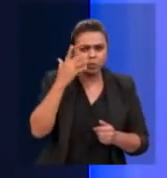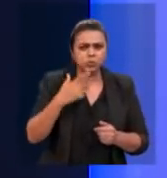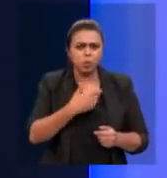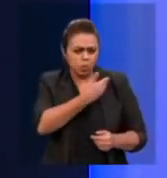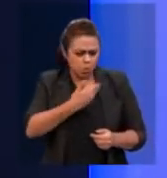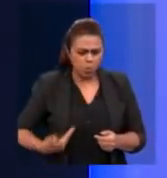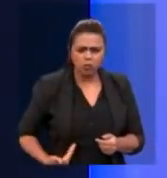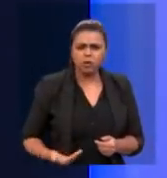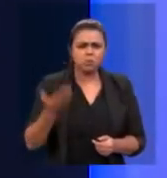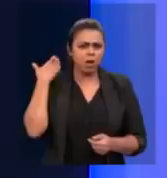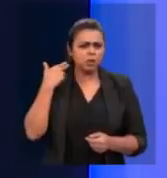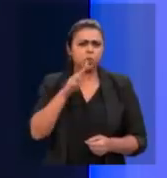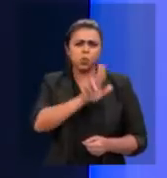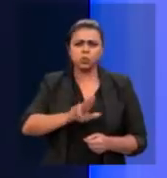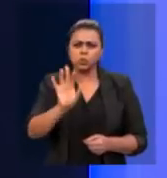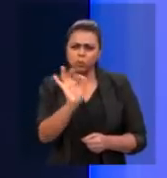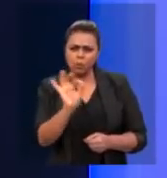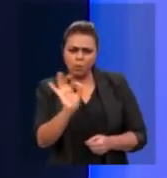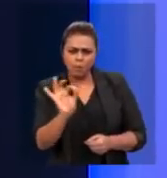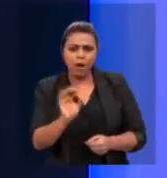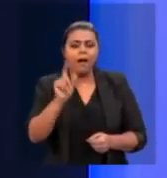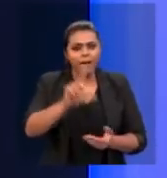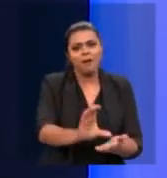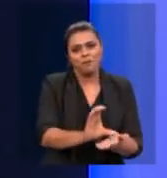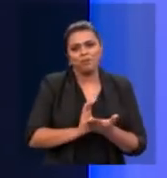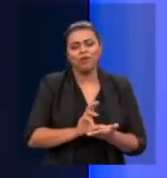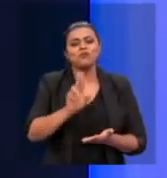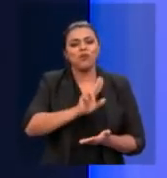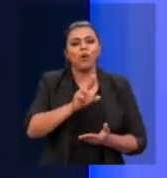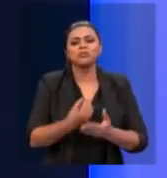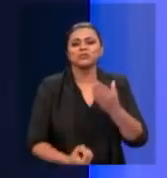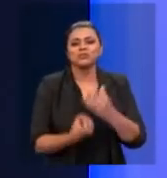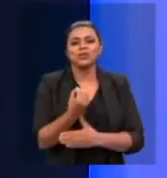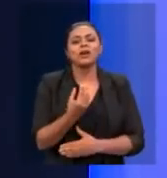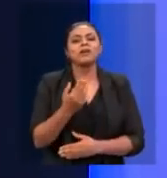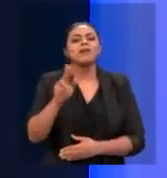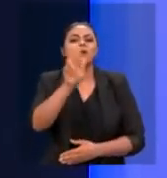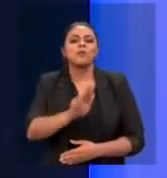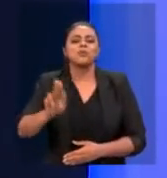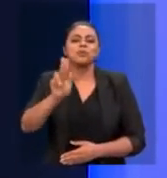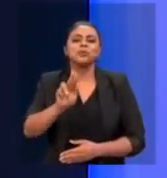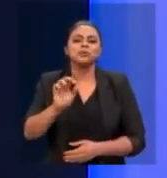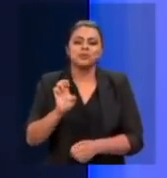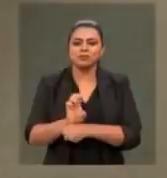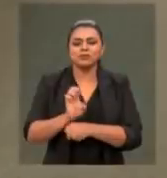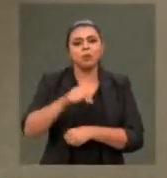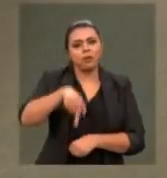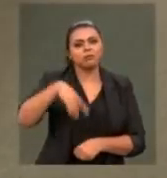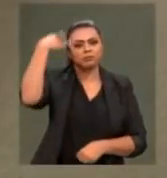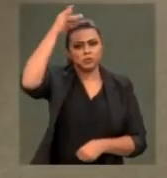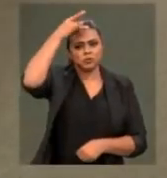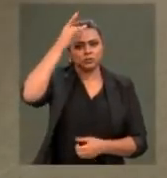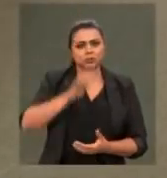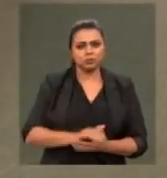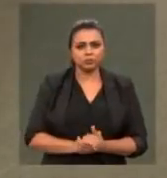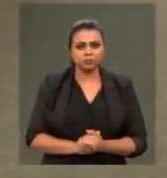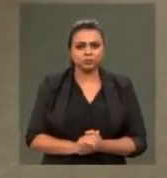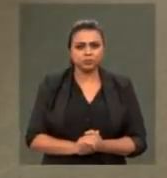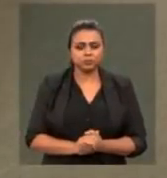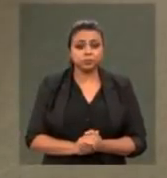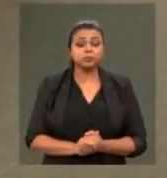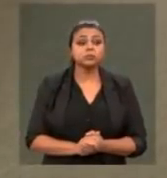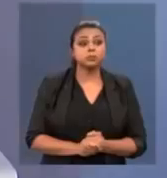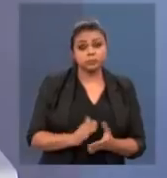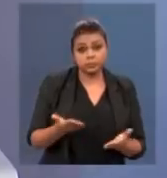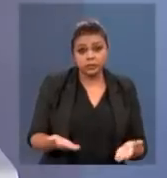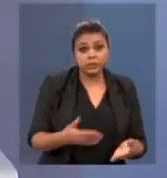utilizou até hoje é o recurso que nós vamos construir a universidade estadual do estado do espírito santo já que ele é o nosso a